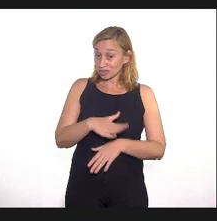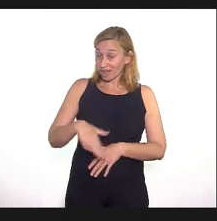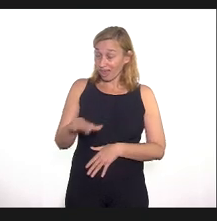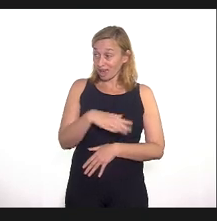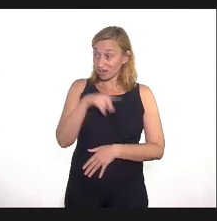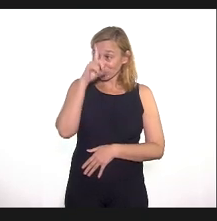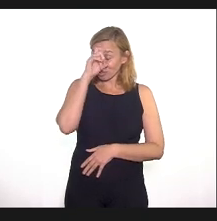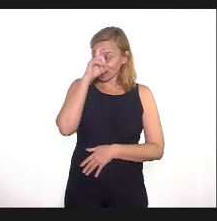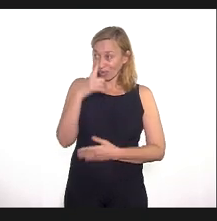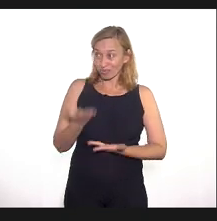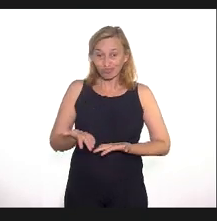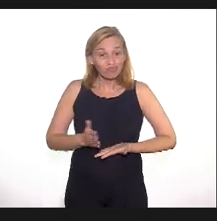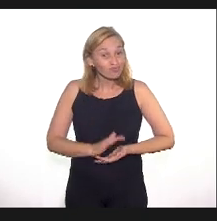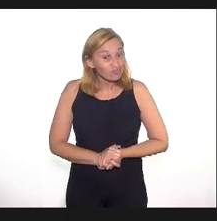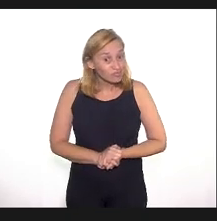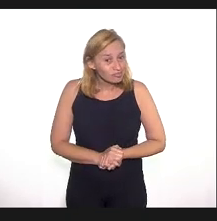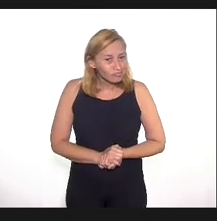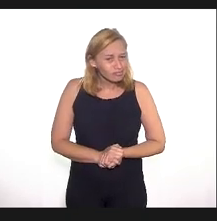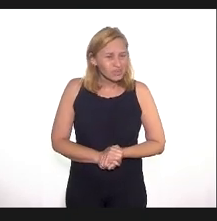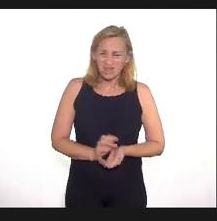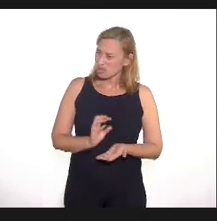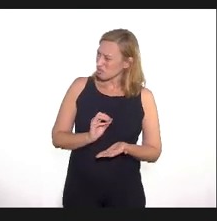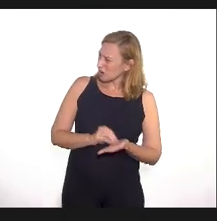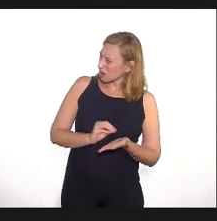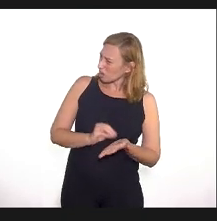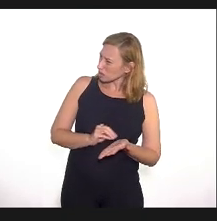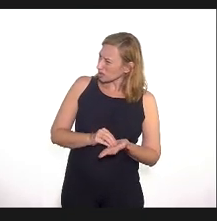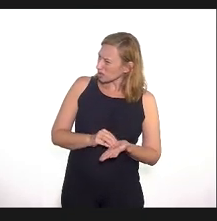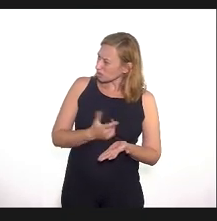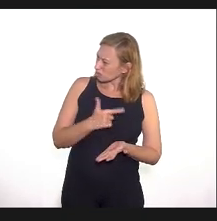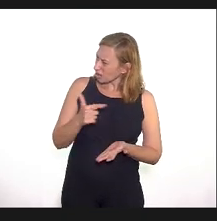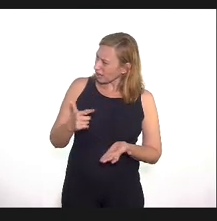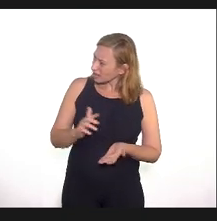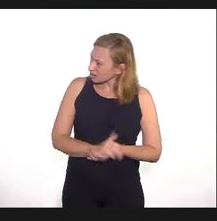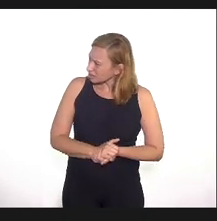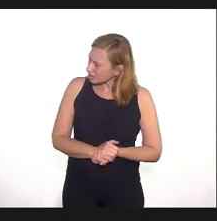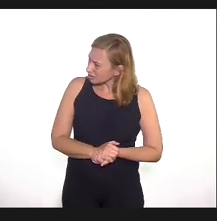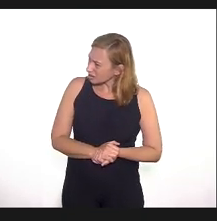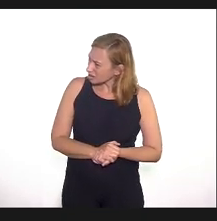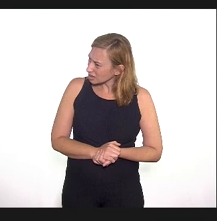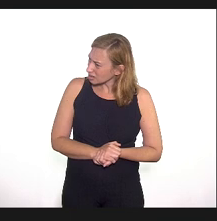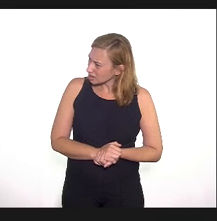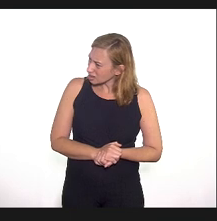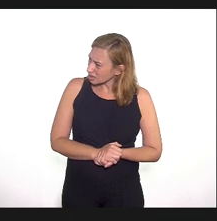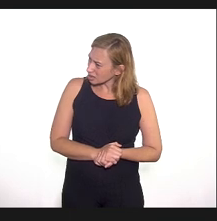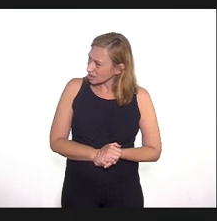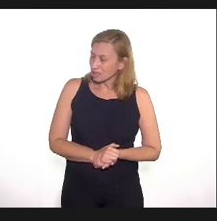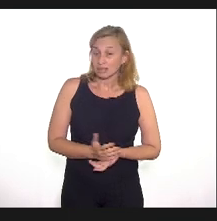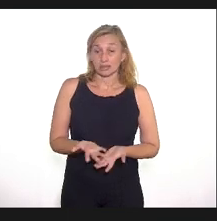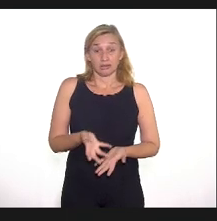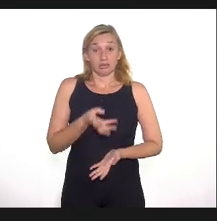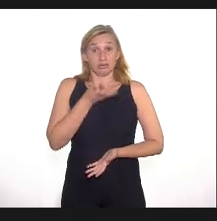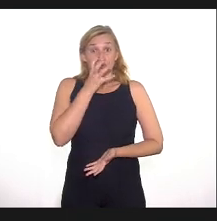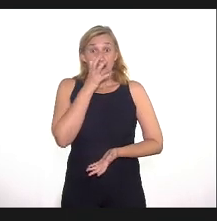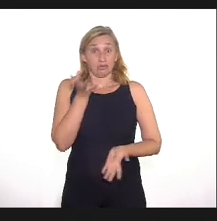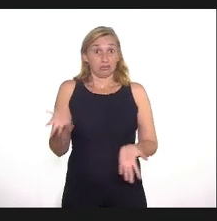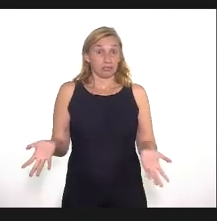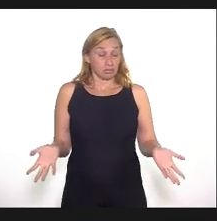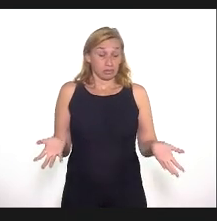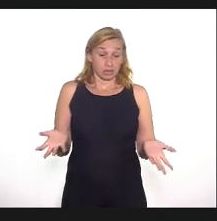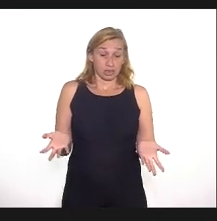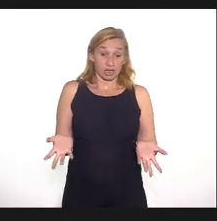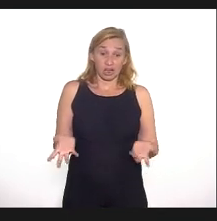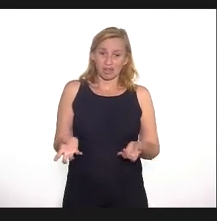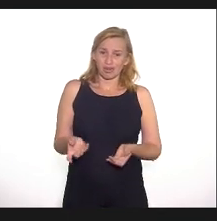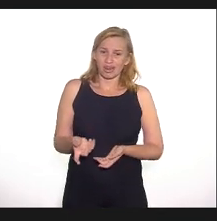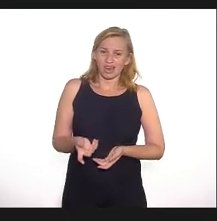Gafreguini. E aí não vai fazer falta esses funcionários? Né? É impressionante a frieza das